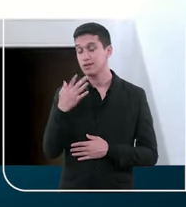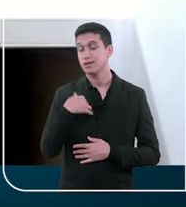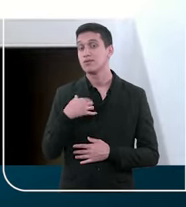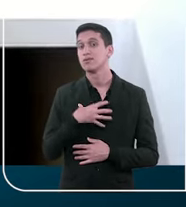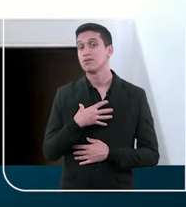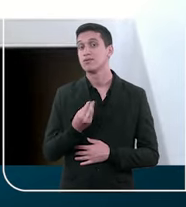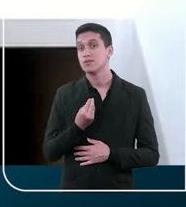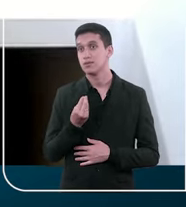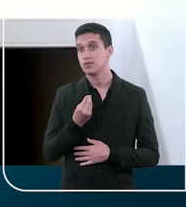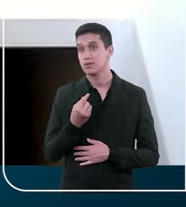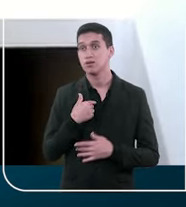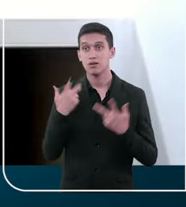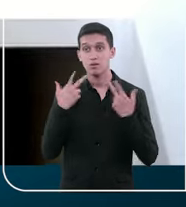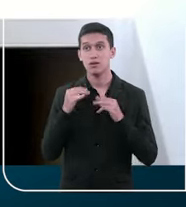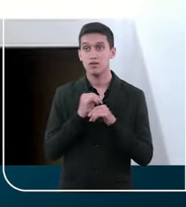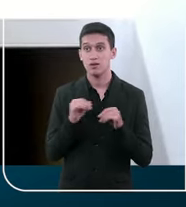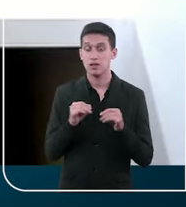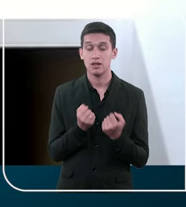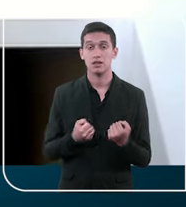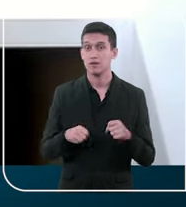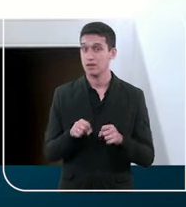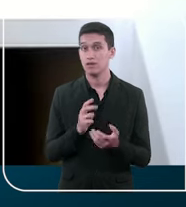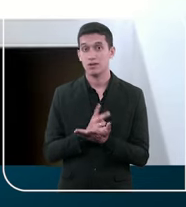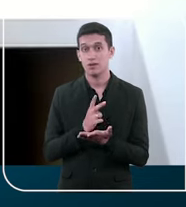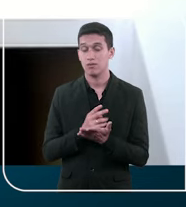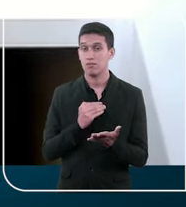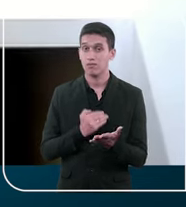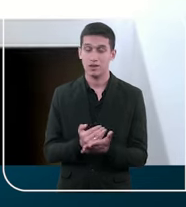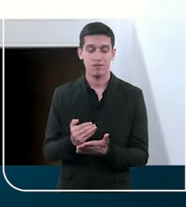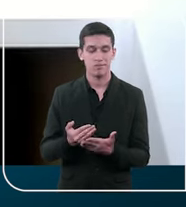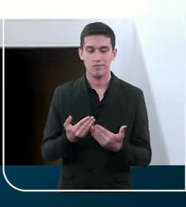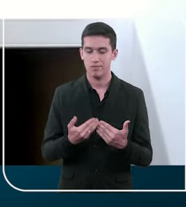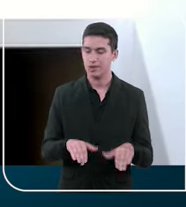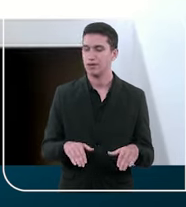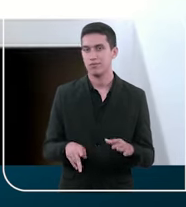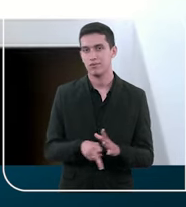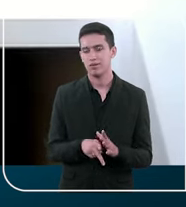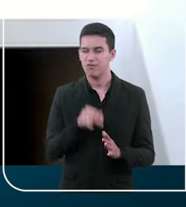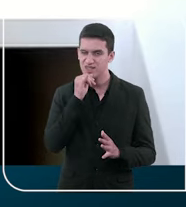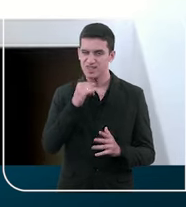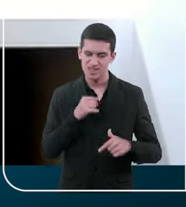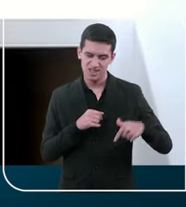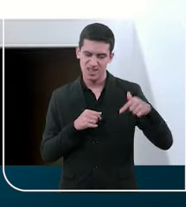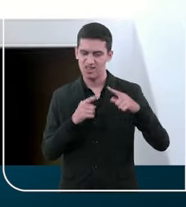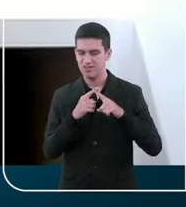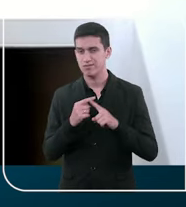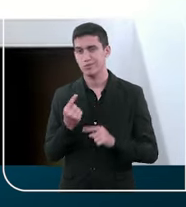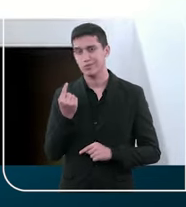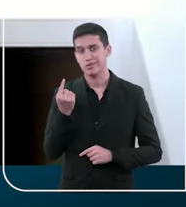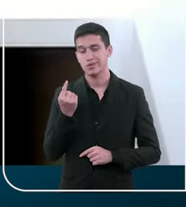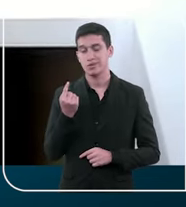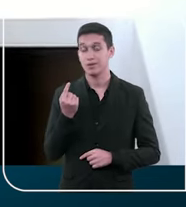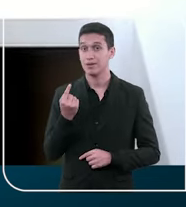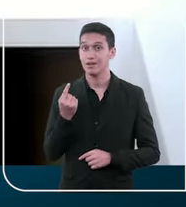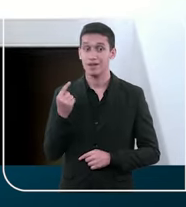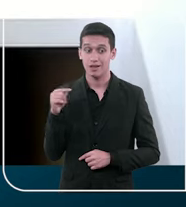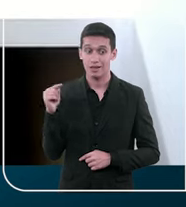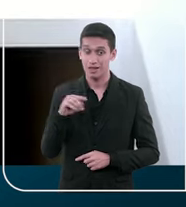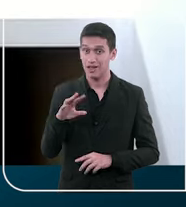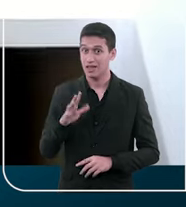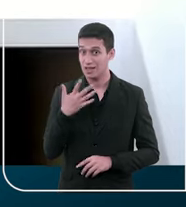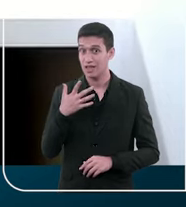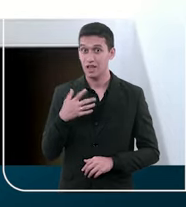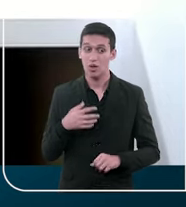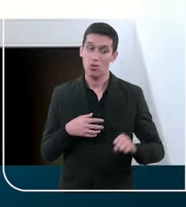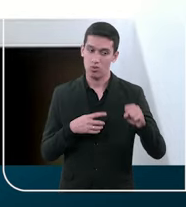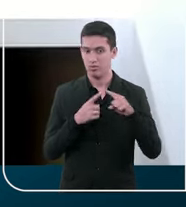essa situação. E eu costumo dizer que a defesa, ela sempre começa perdendo de 7-1, né? Então, em um caso midiático como esse, a gente começa